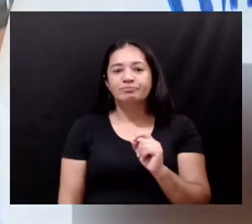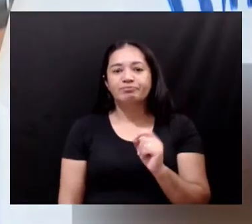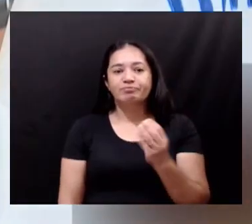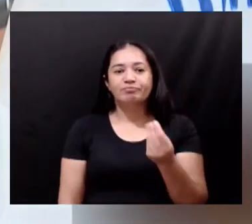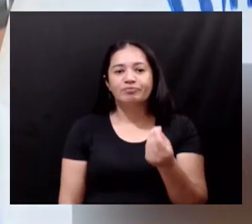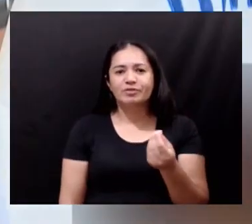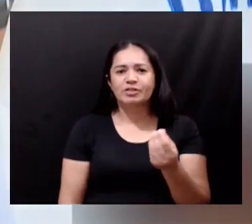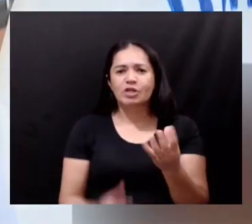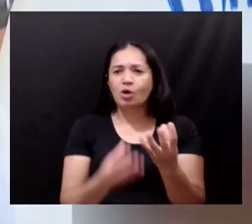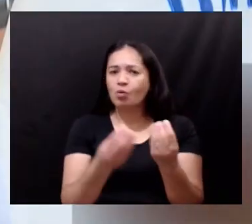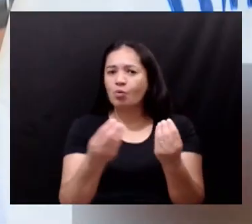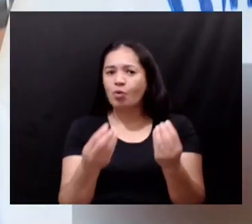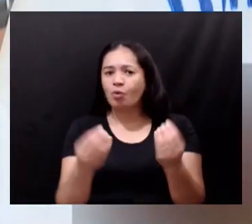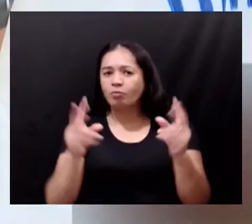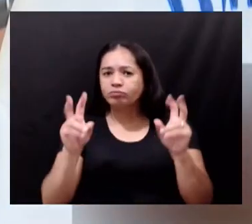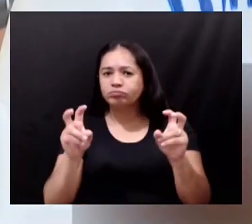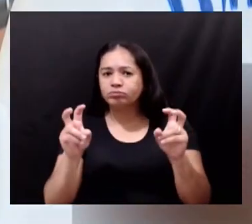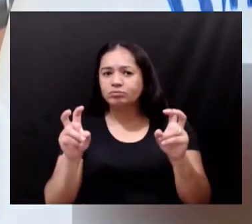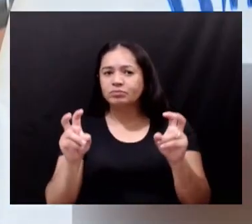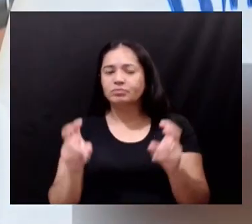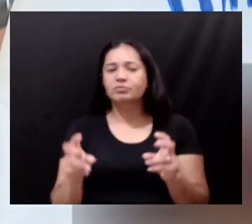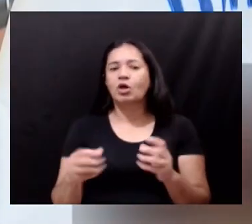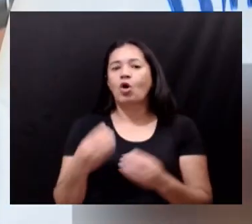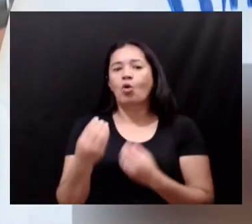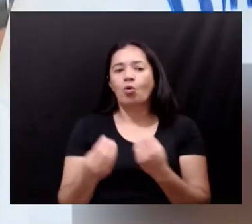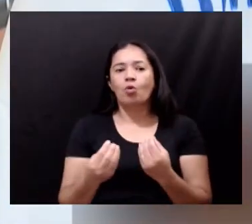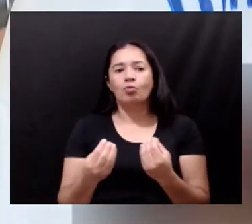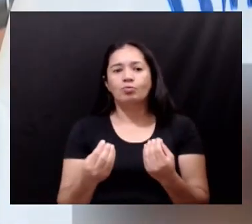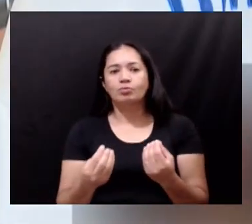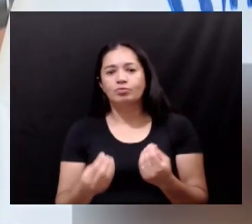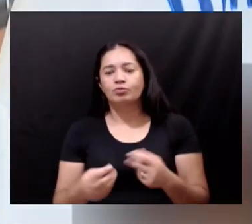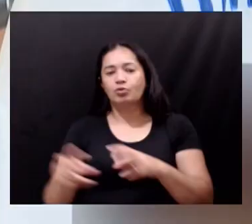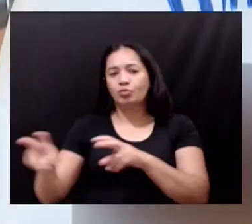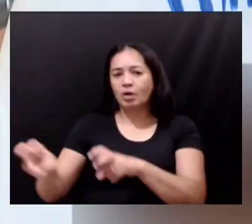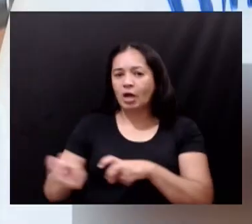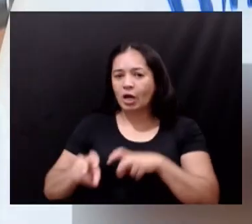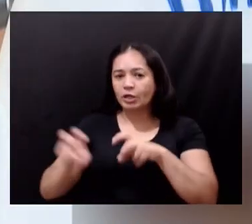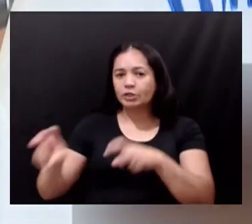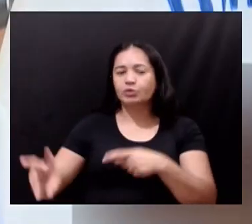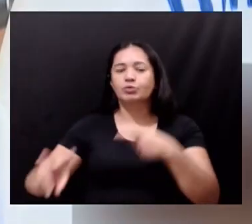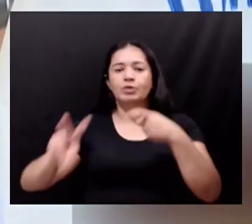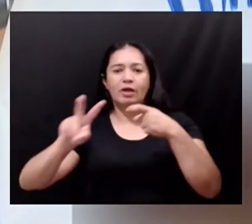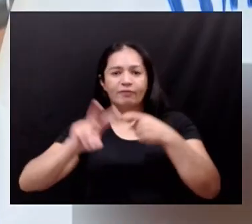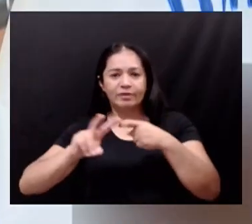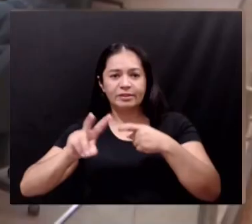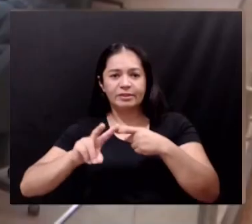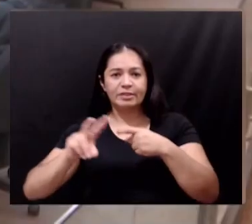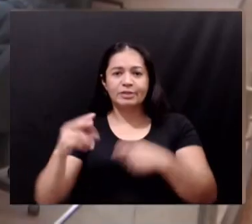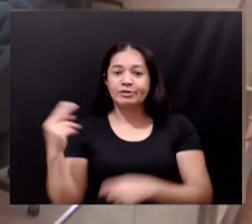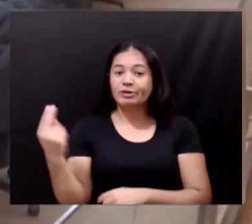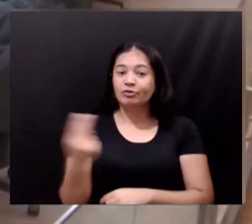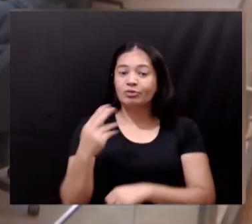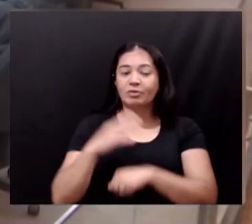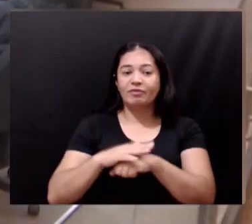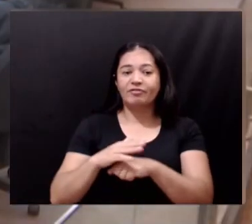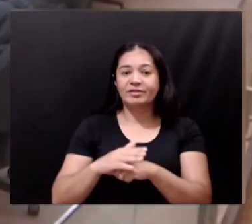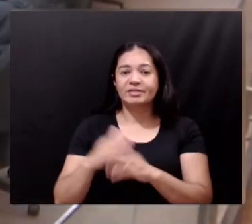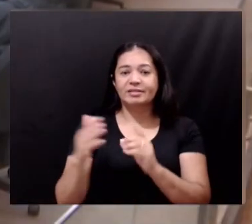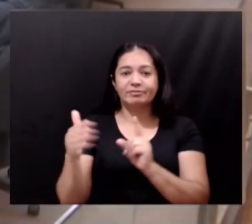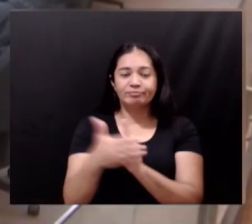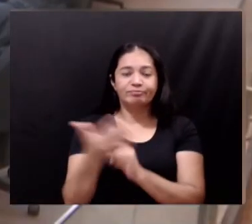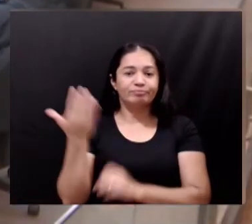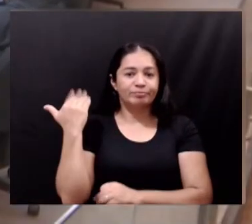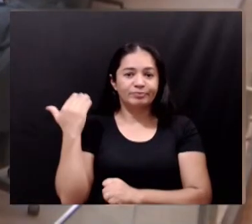que a gente pode deslumbrar, como a questão da agricultura, a questão veterinária, que a gente não conseguiu fazer na legislatura passada. As associações